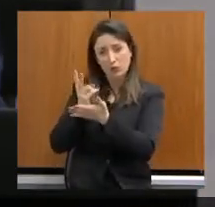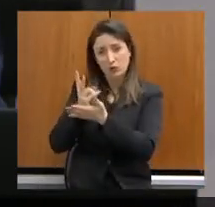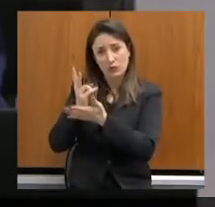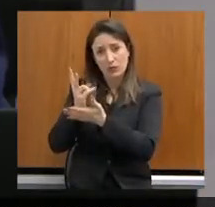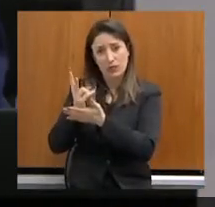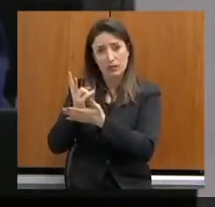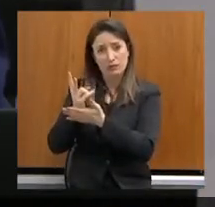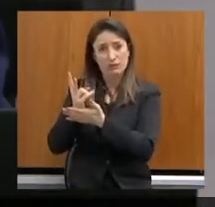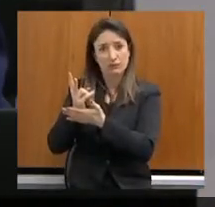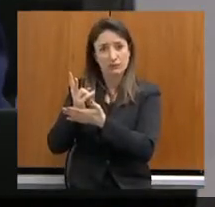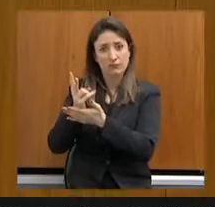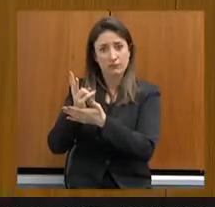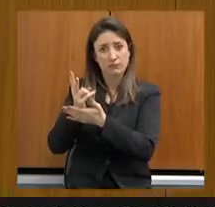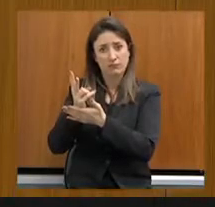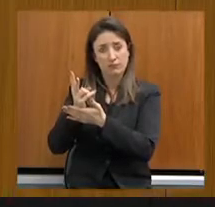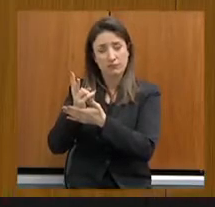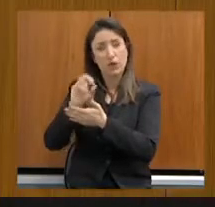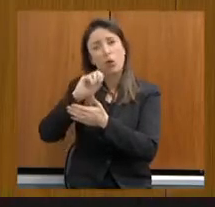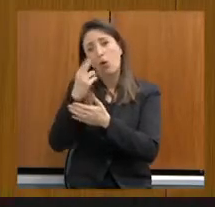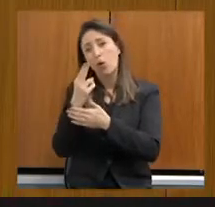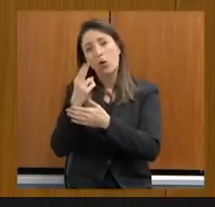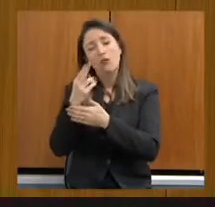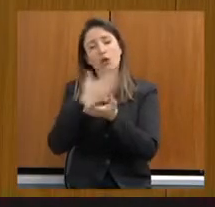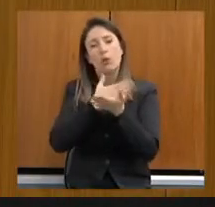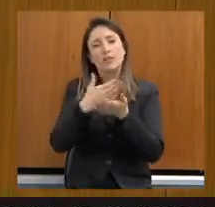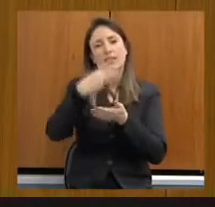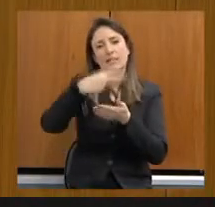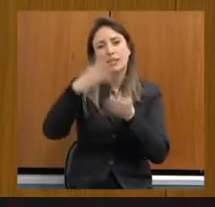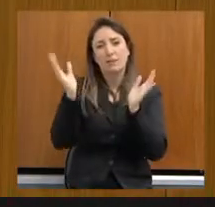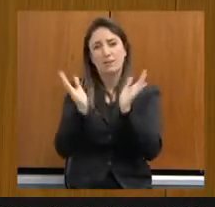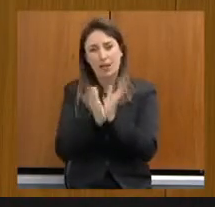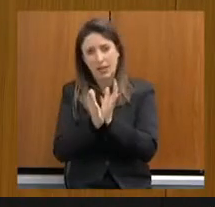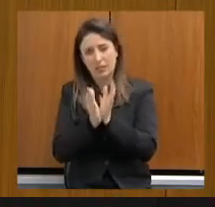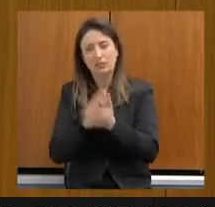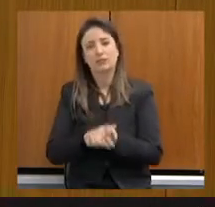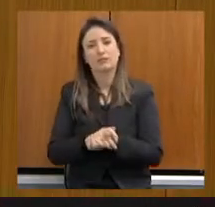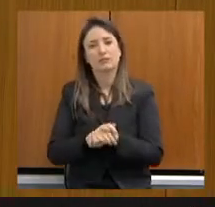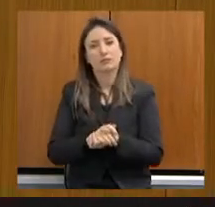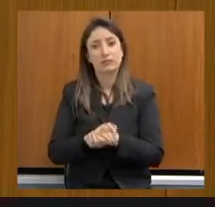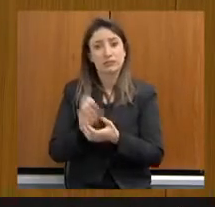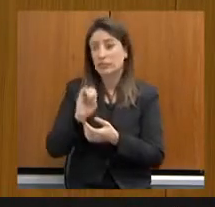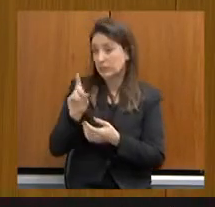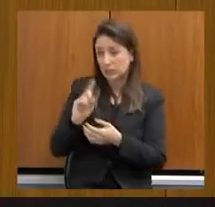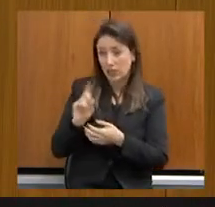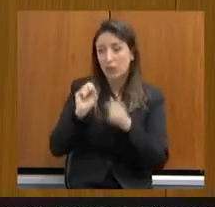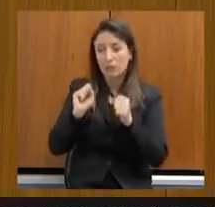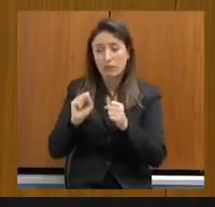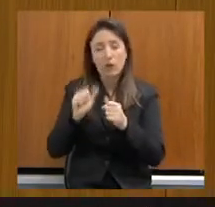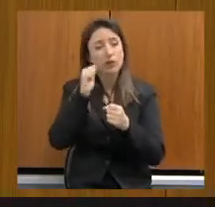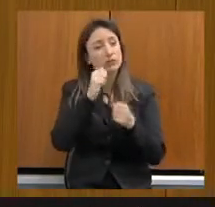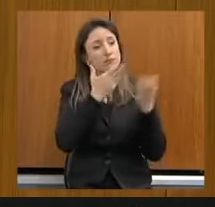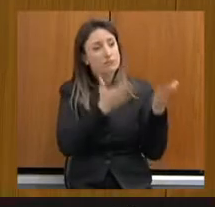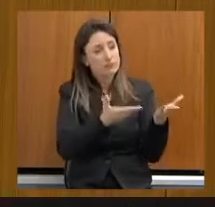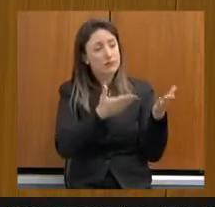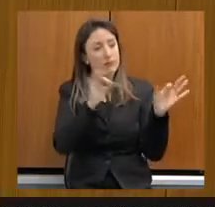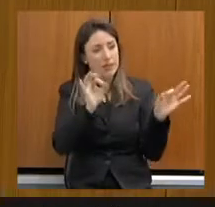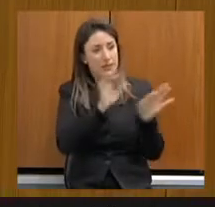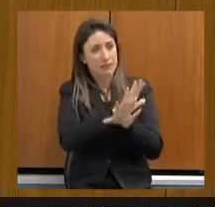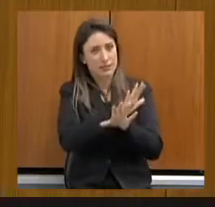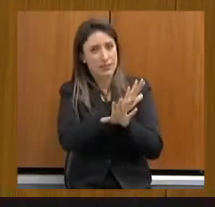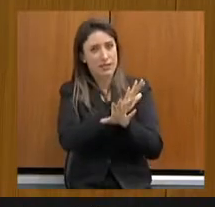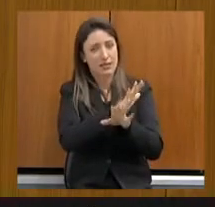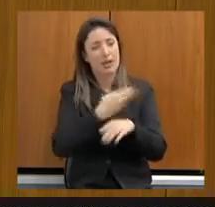vou fazer os passar para a terceira parte vossa excelência não quiser eu passo a palavra que a senhora faça as considerações finais